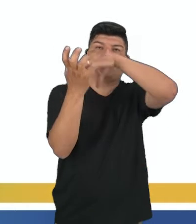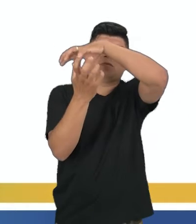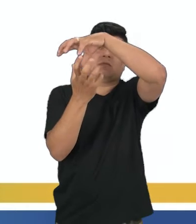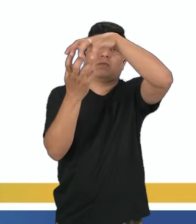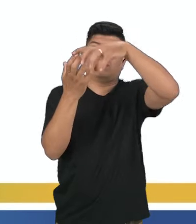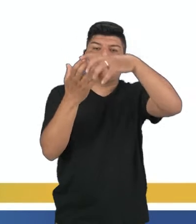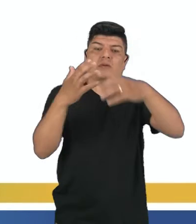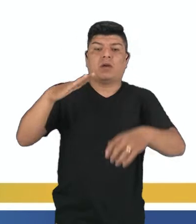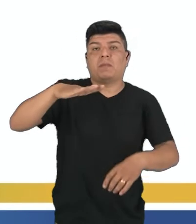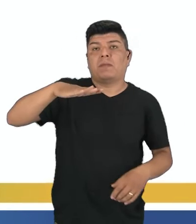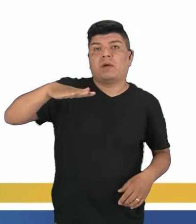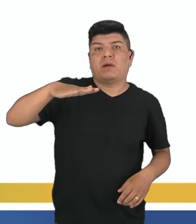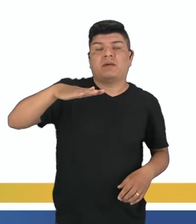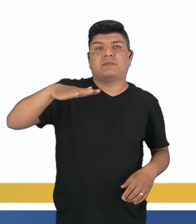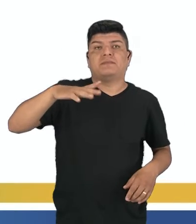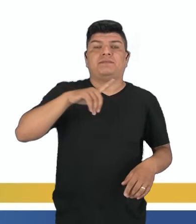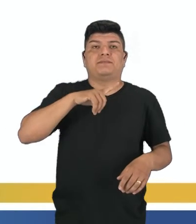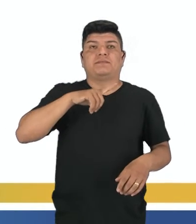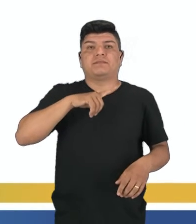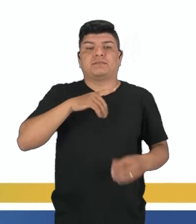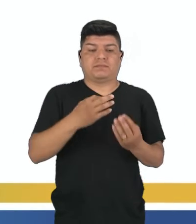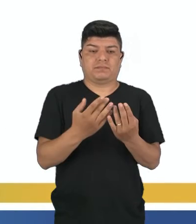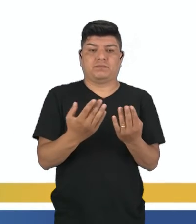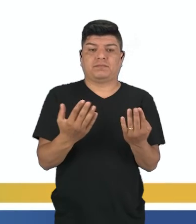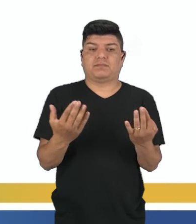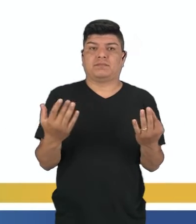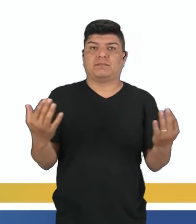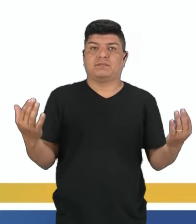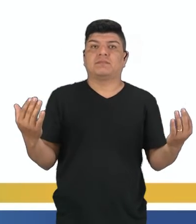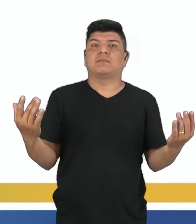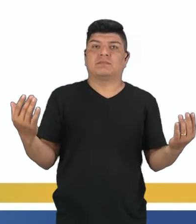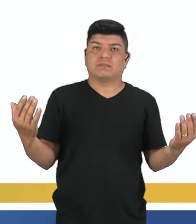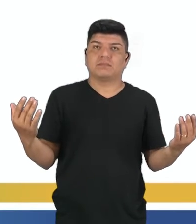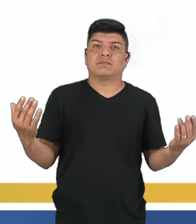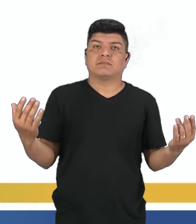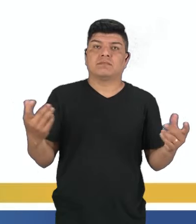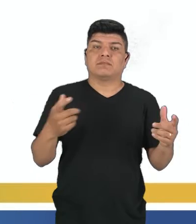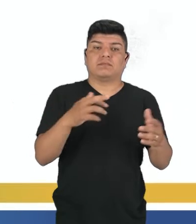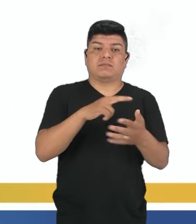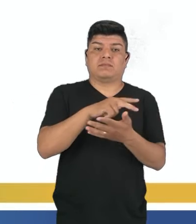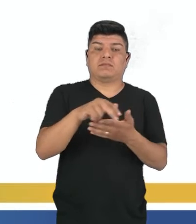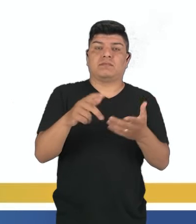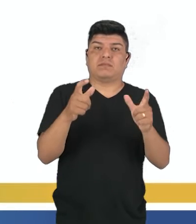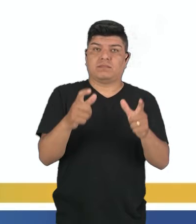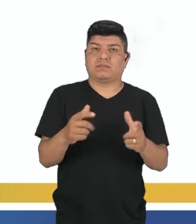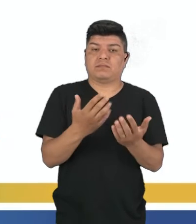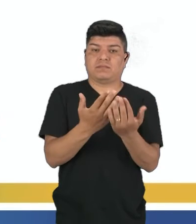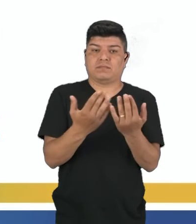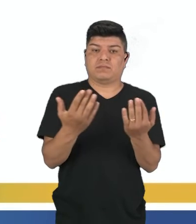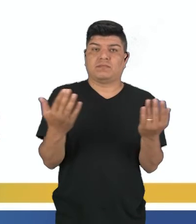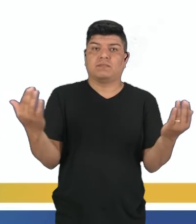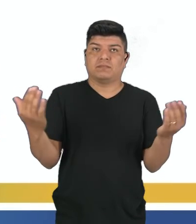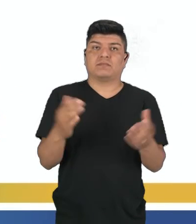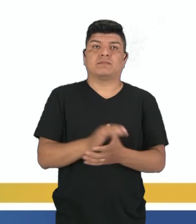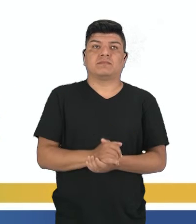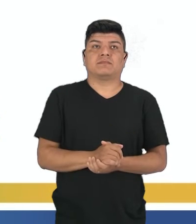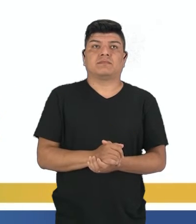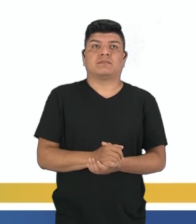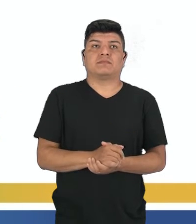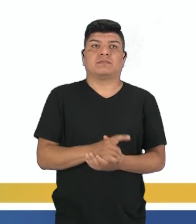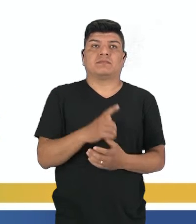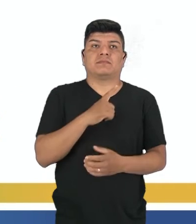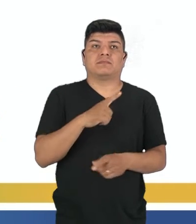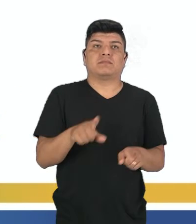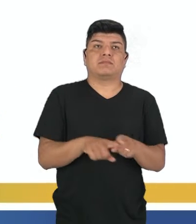baixas, e também gramas, como se houvessem gramas, grandes regiões com gramas. Nós temos também a